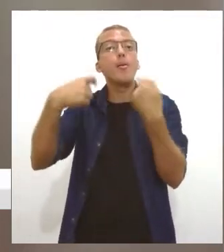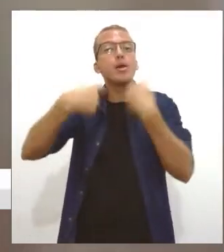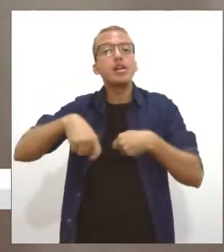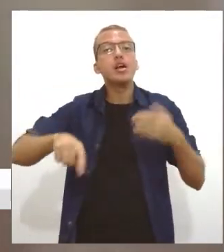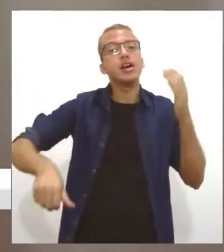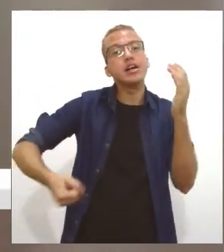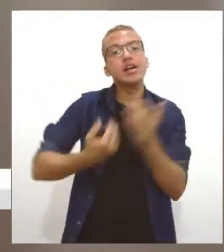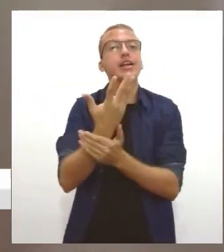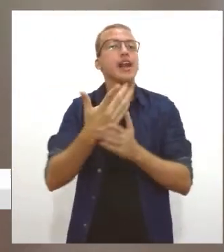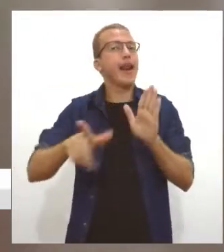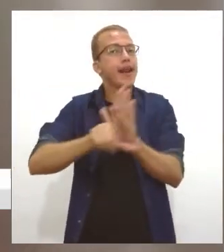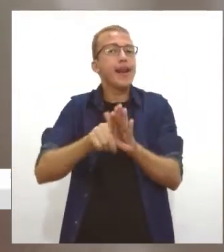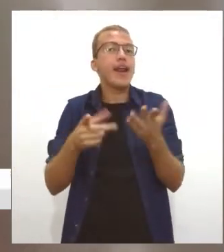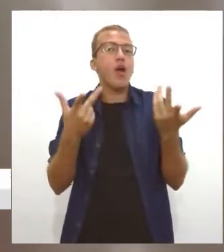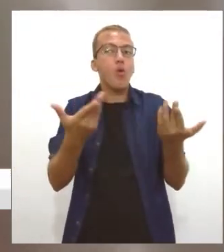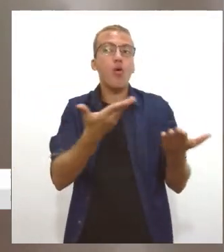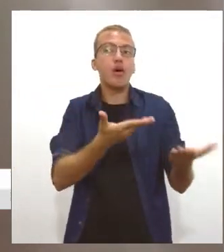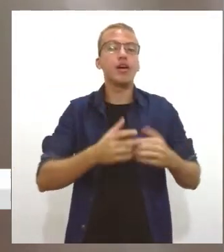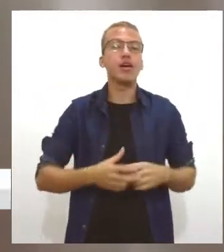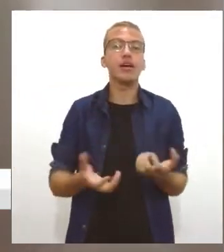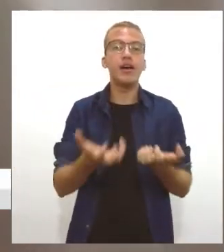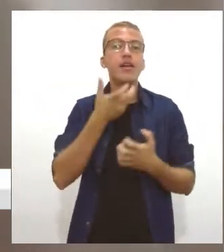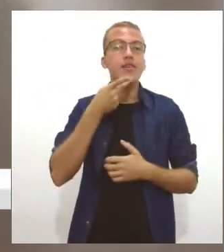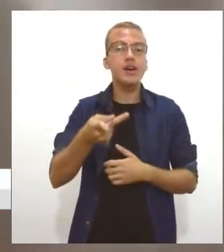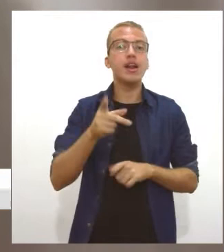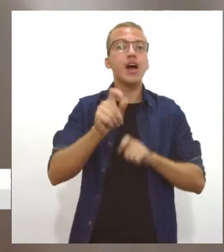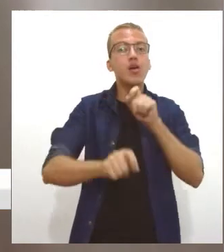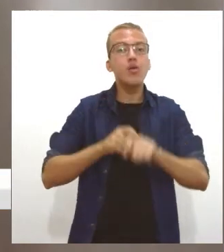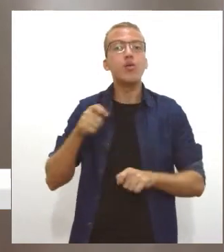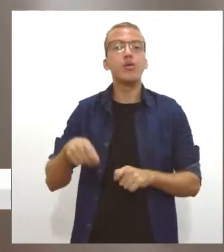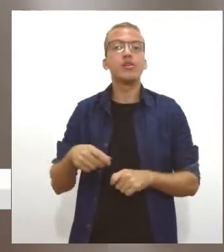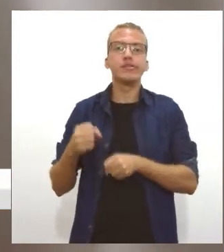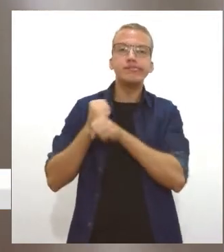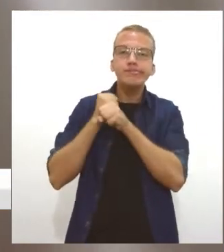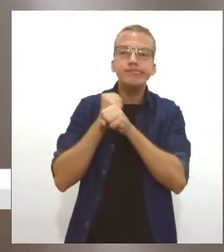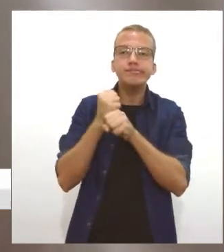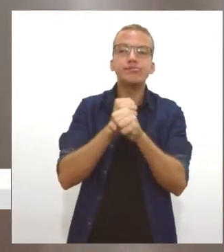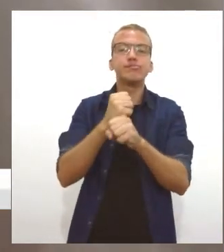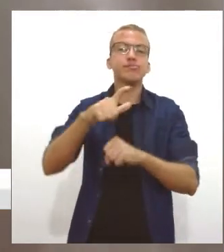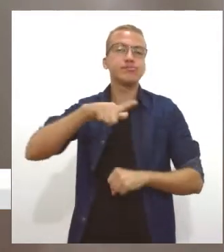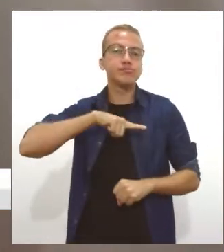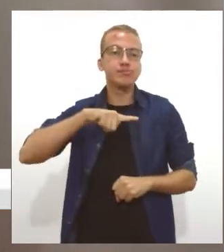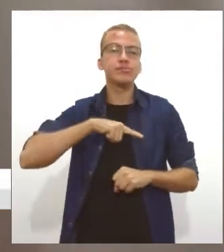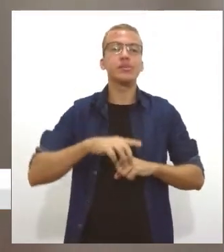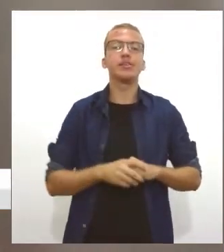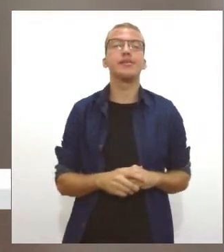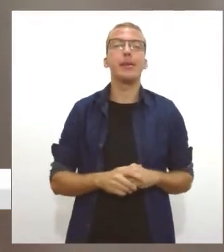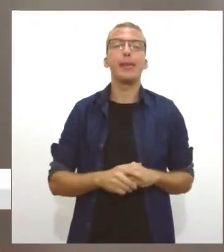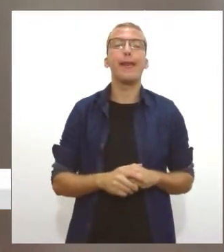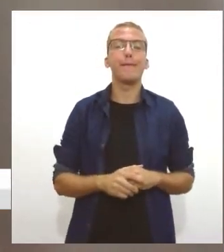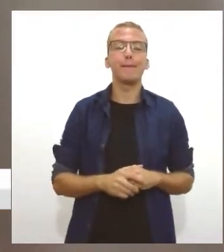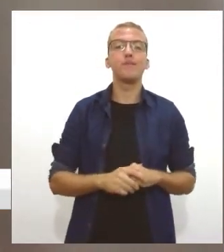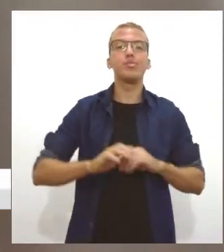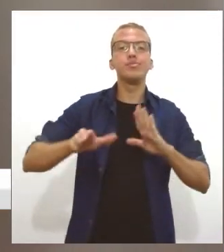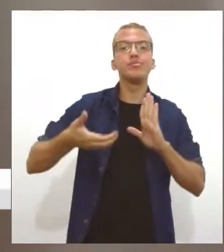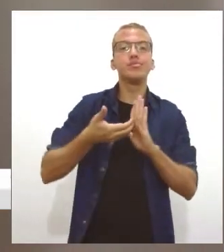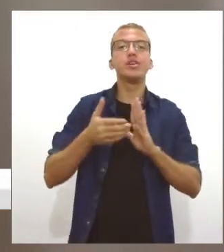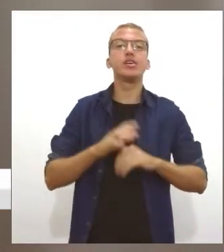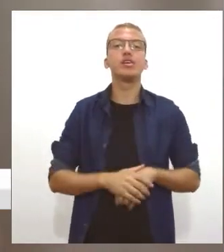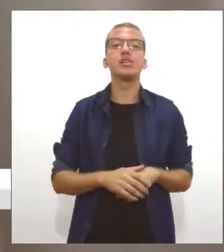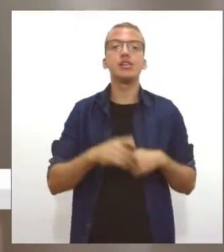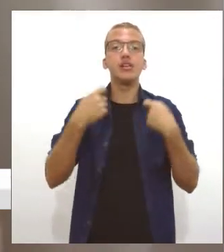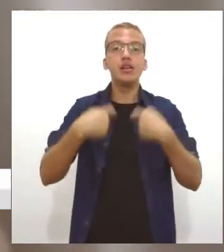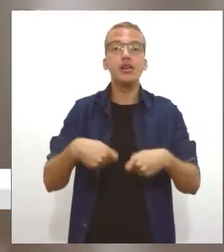inclusive, aqui, que há muitos anos também existe um projeto de lei que está parado no Congresso Nacional, que visa estabelecer um